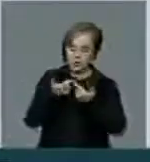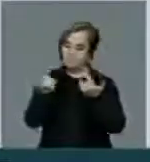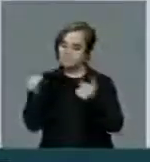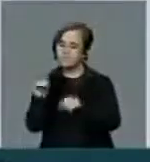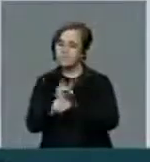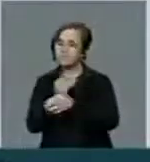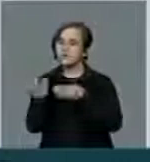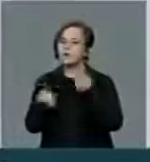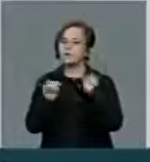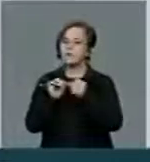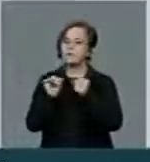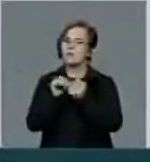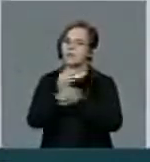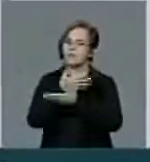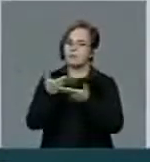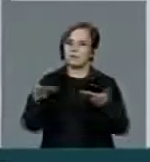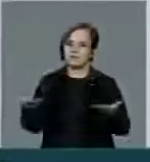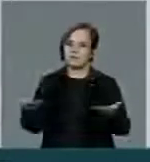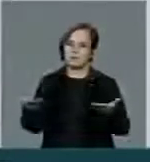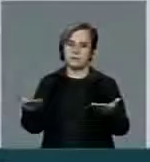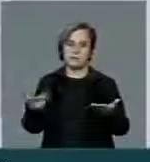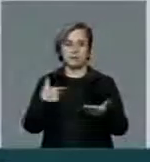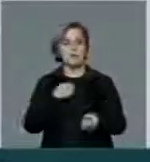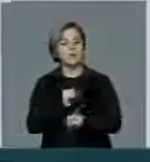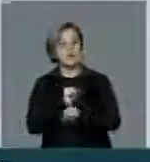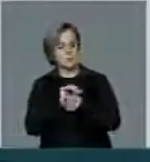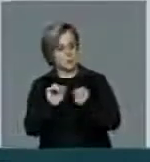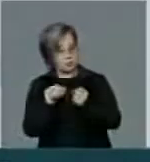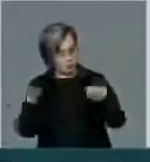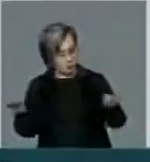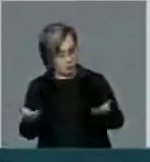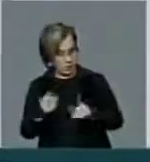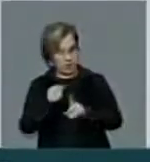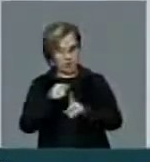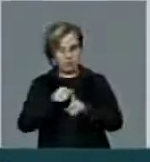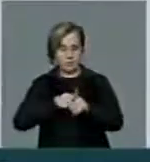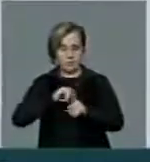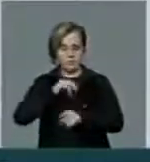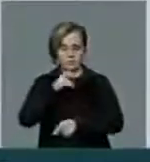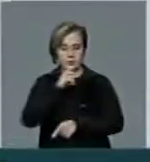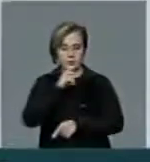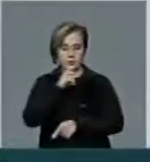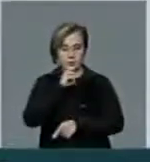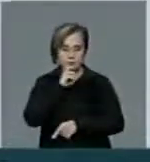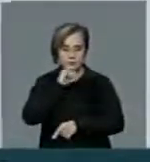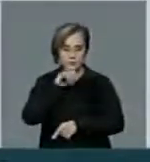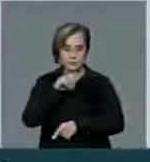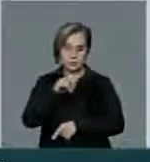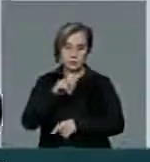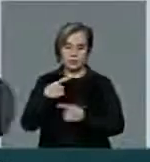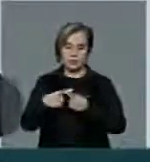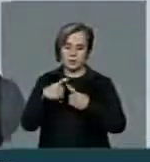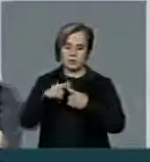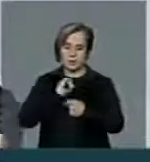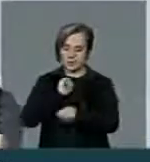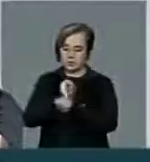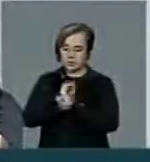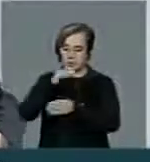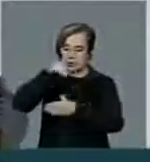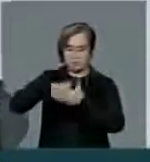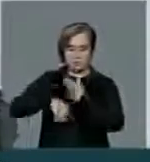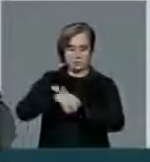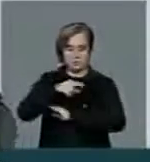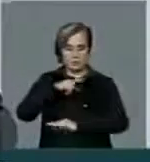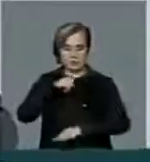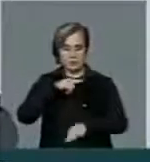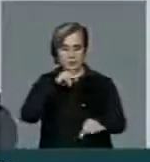eles querem fazer a implementação do CAR. Espero fazer isso agora em julho, porque teve uma eleição, eu tive que esperar a eleição da ABEMA, que foi na semana passada,